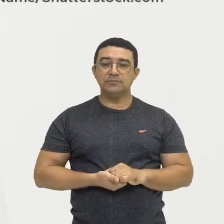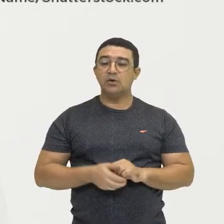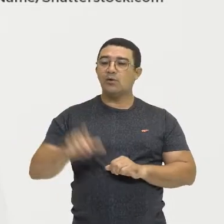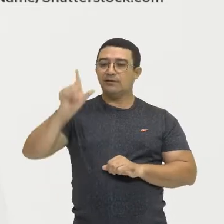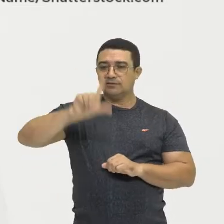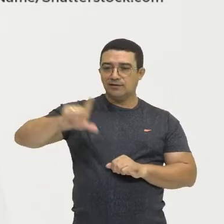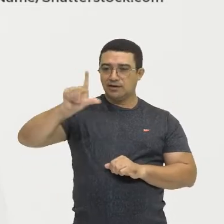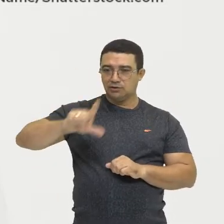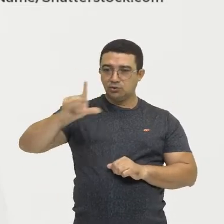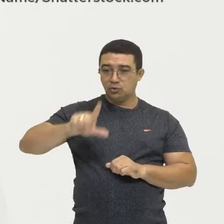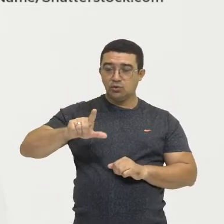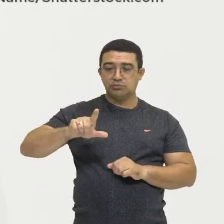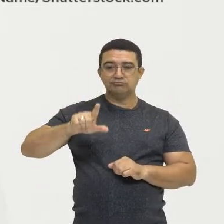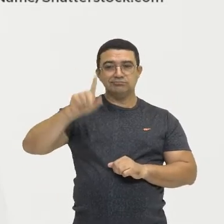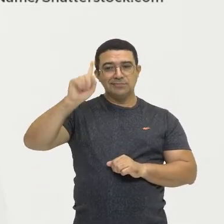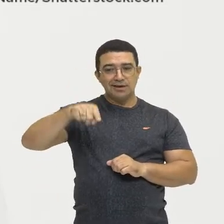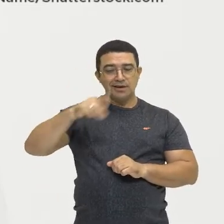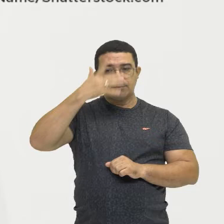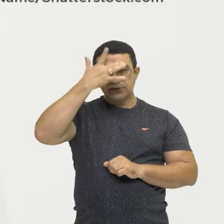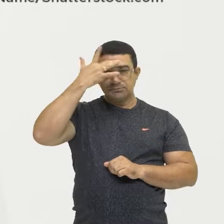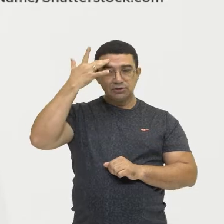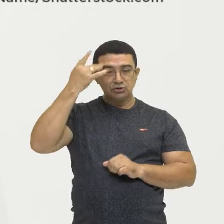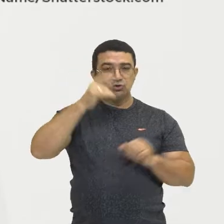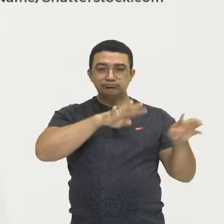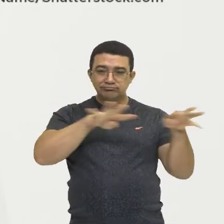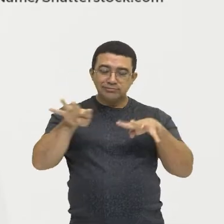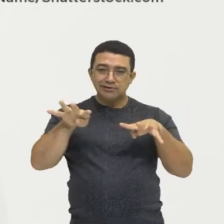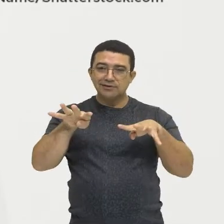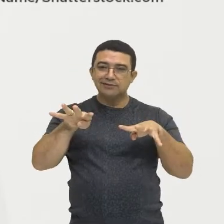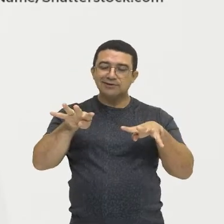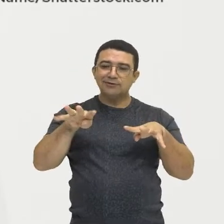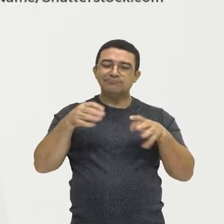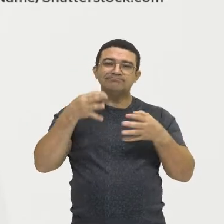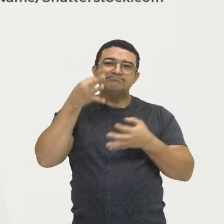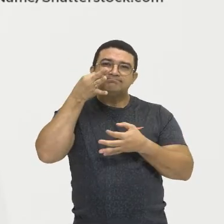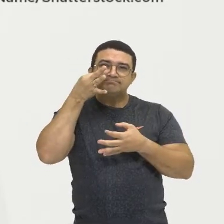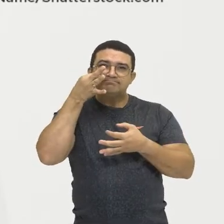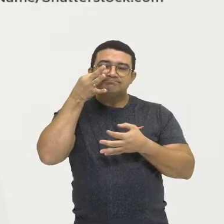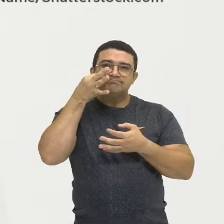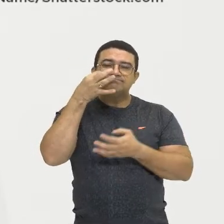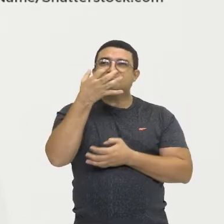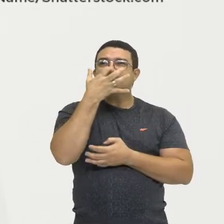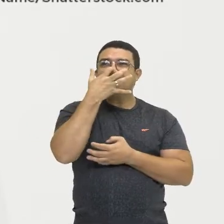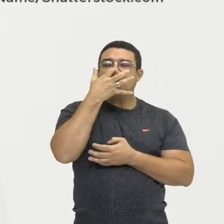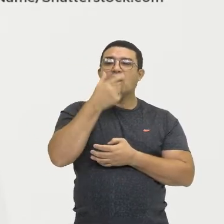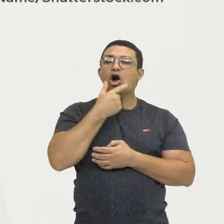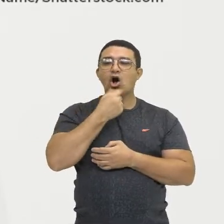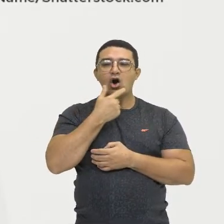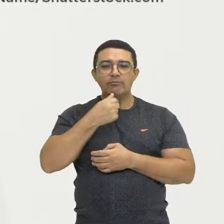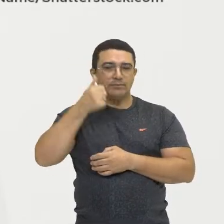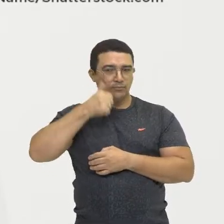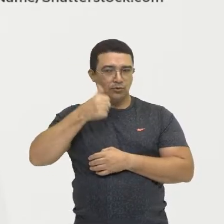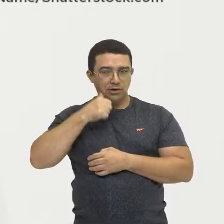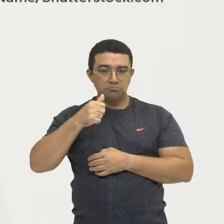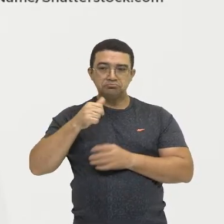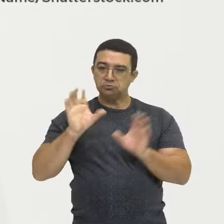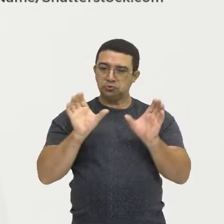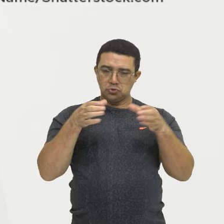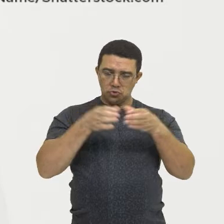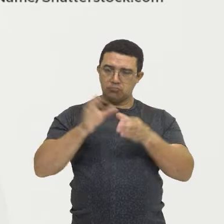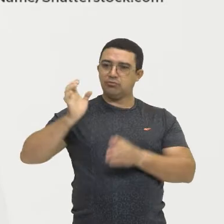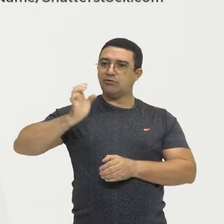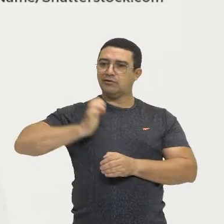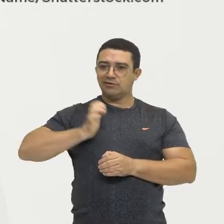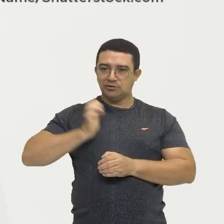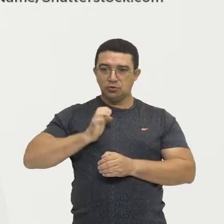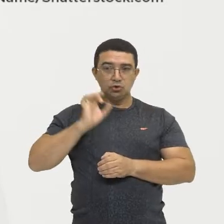literatura oral servia para entreter, para o entretenimento dos homens e das mulheres da nobreza.